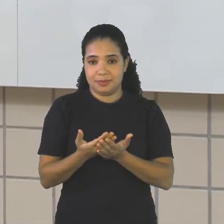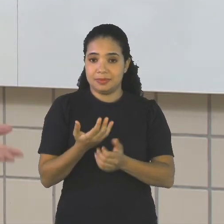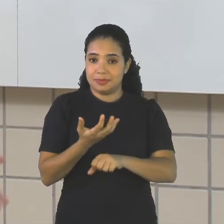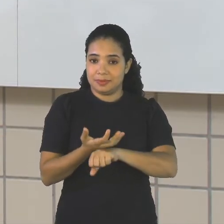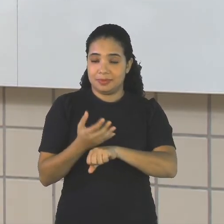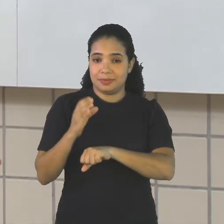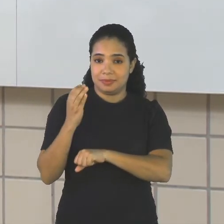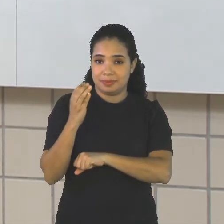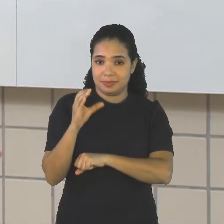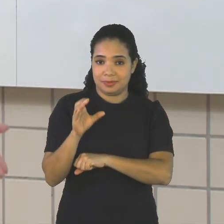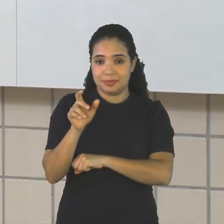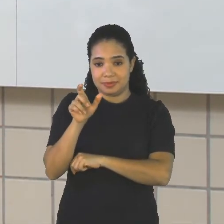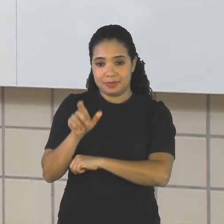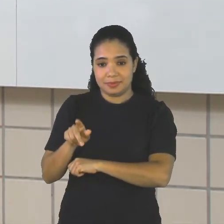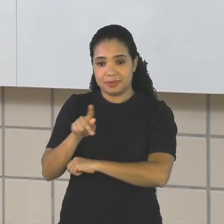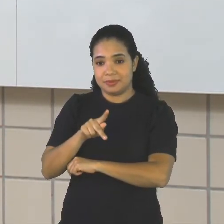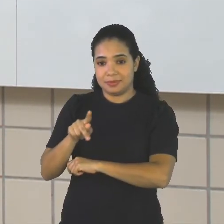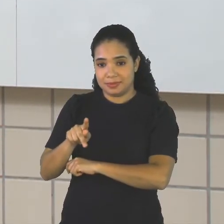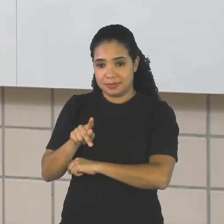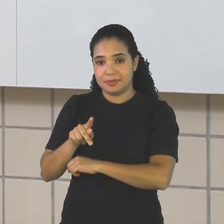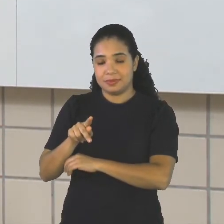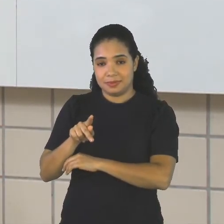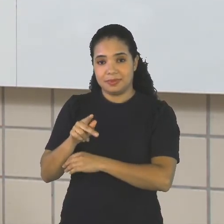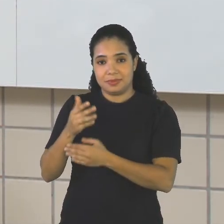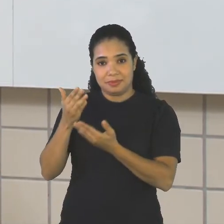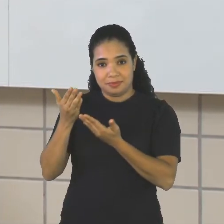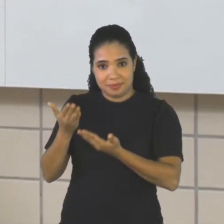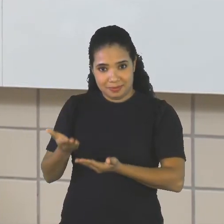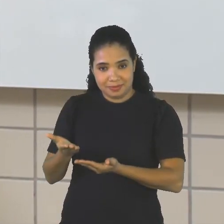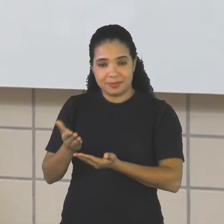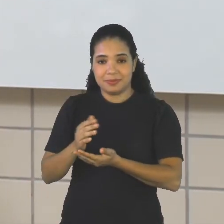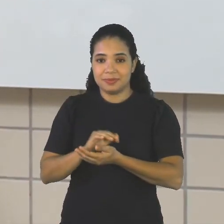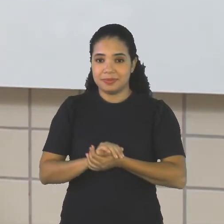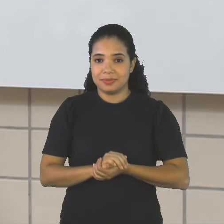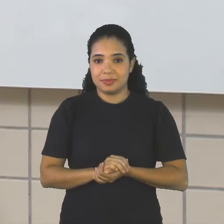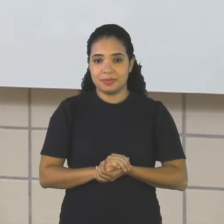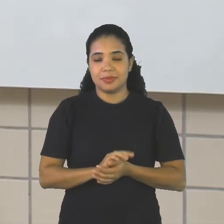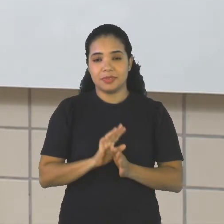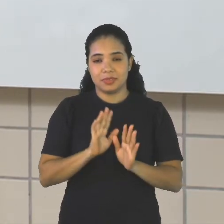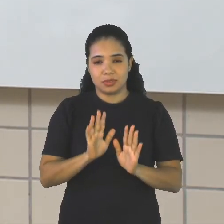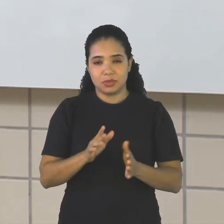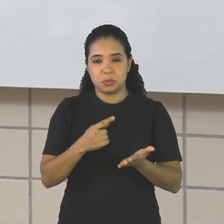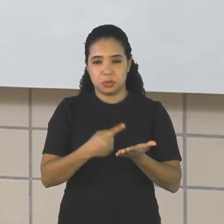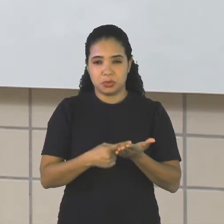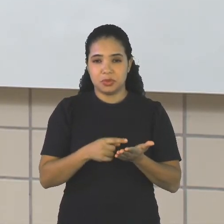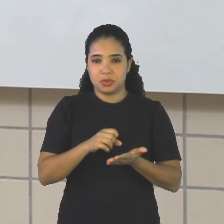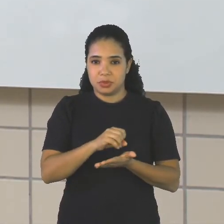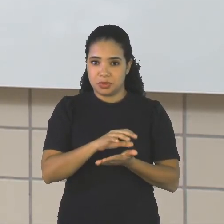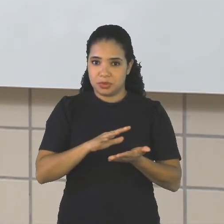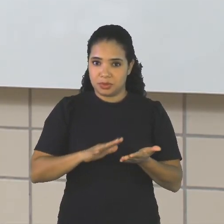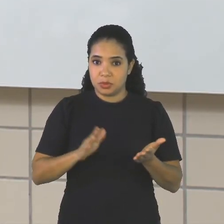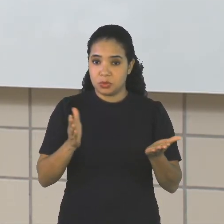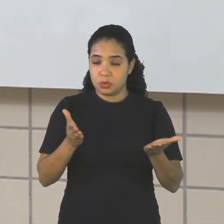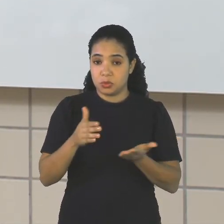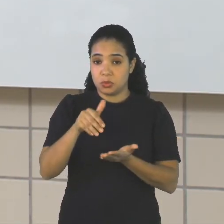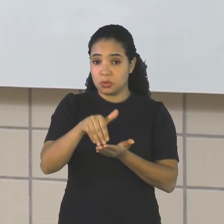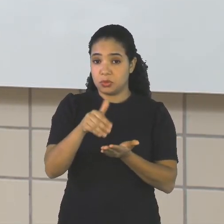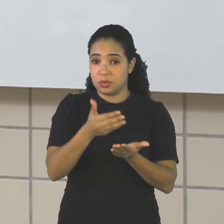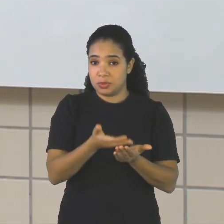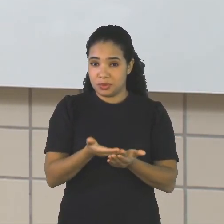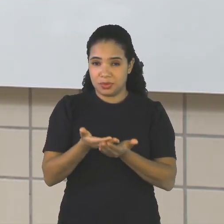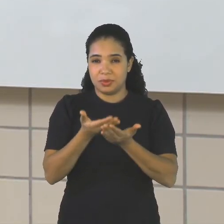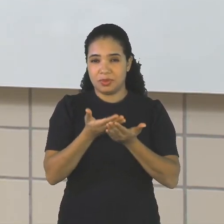a professora Divina, estive com vocês o ano inteiro aí, né? Com as nossas atividades. Hoje é a nossa última aula do ano